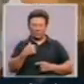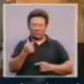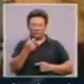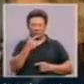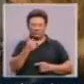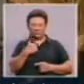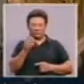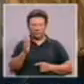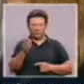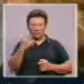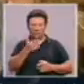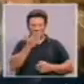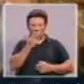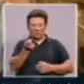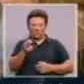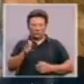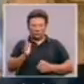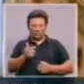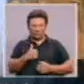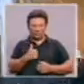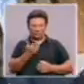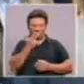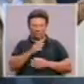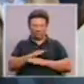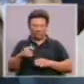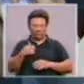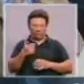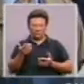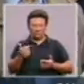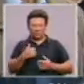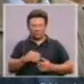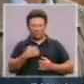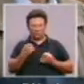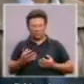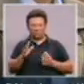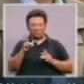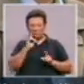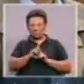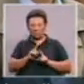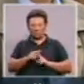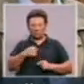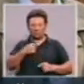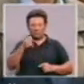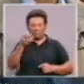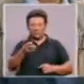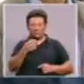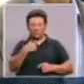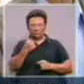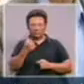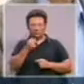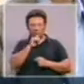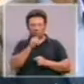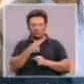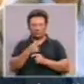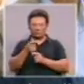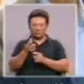da e já foi o fundador deixei e e pronto sinto-me bem mas de qualquer das maneiras é bom que a gente